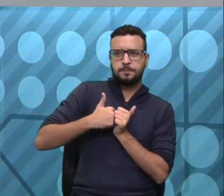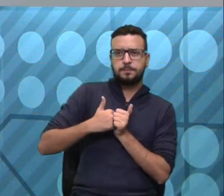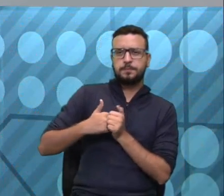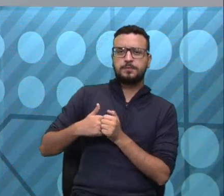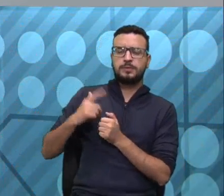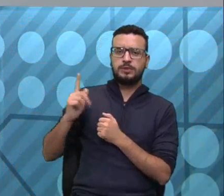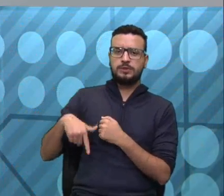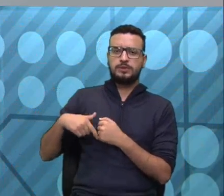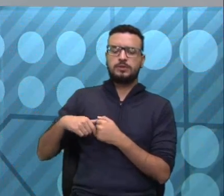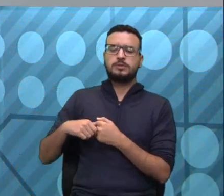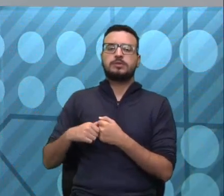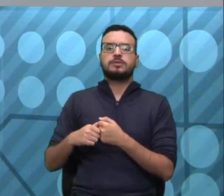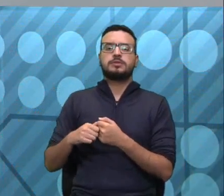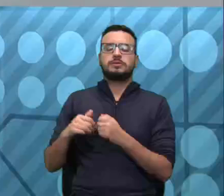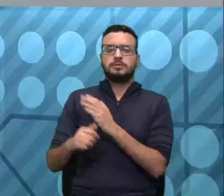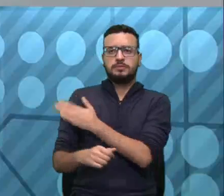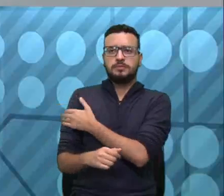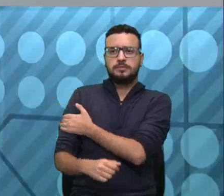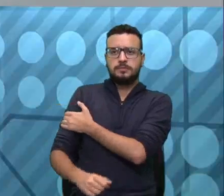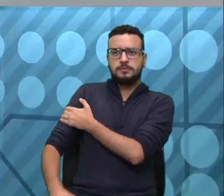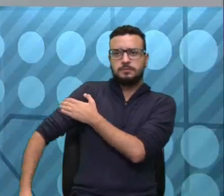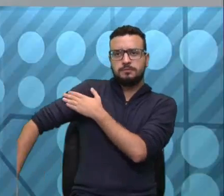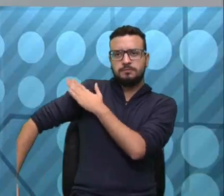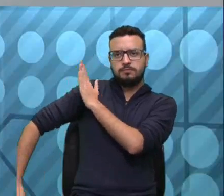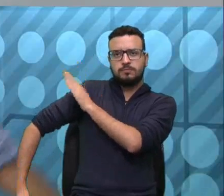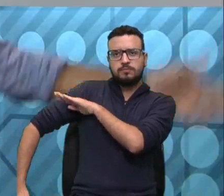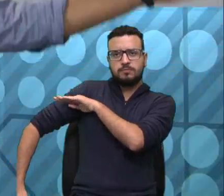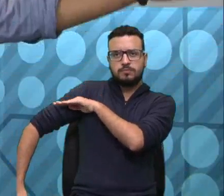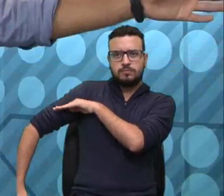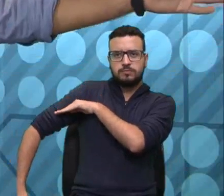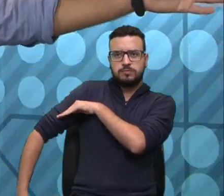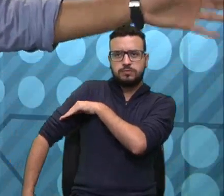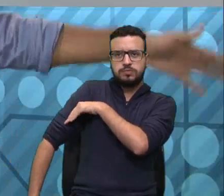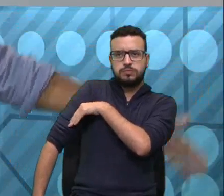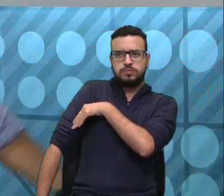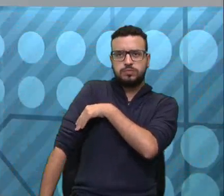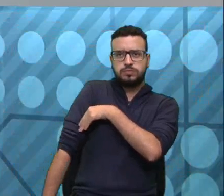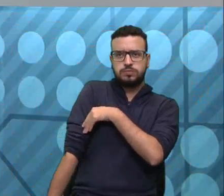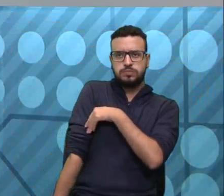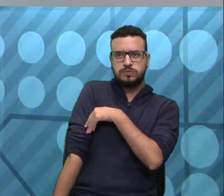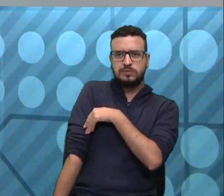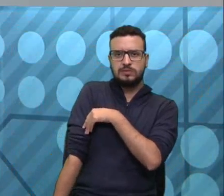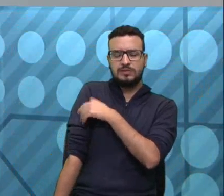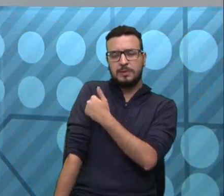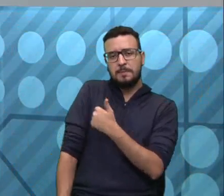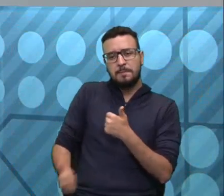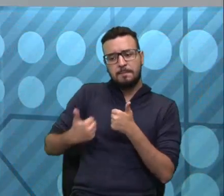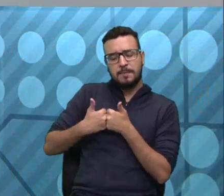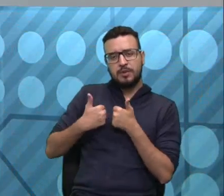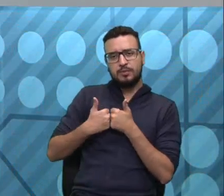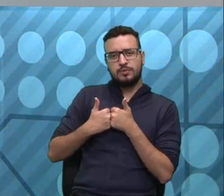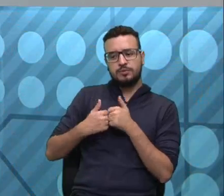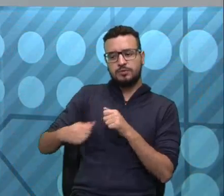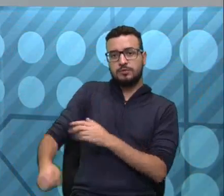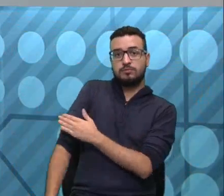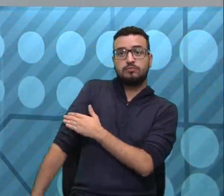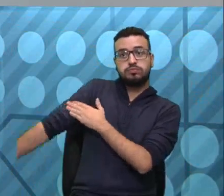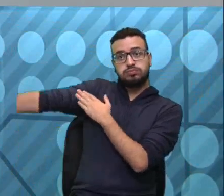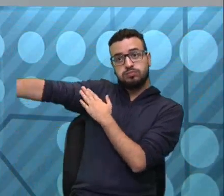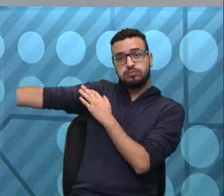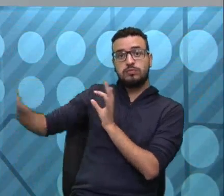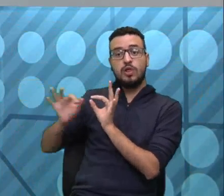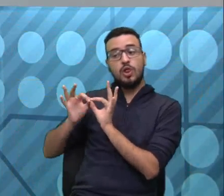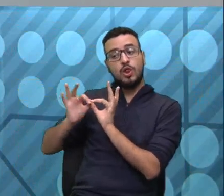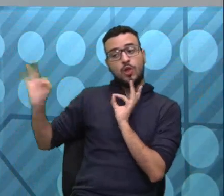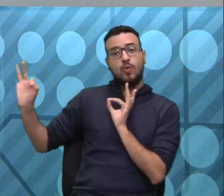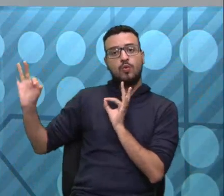aproximando o meu segmento do centro do meu corpo. Aqui ele está mais afastado, aqui ele está mais próximo. Tá? Quando ele fica